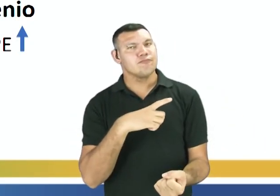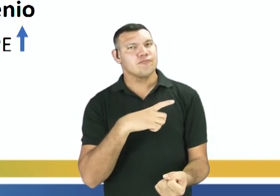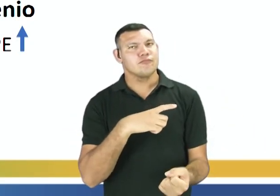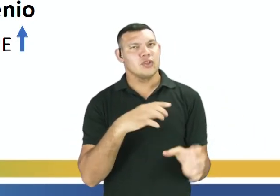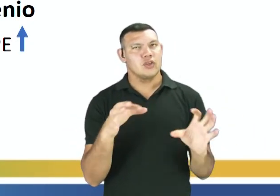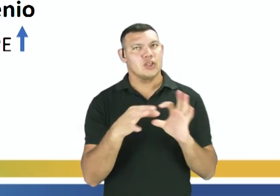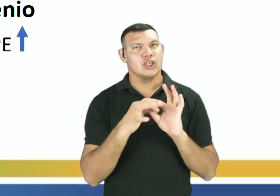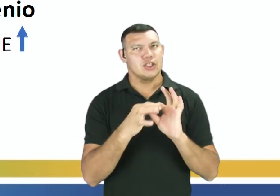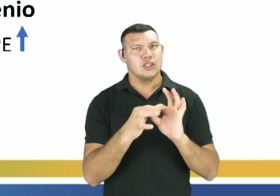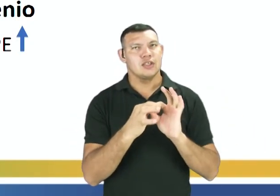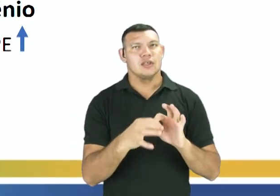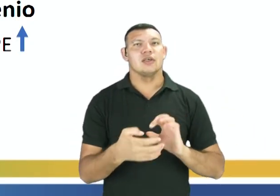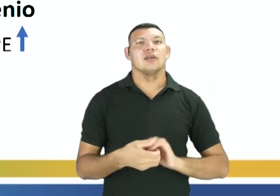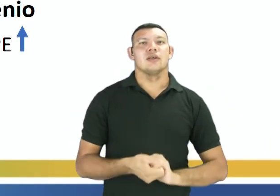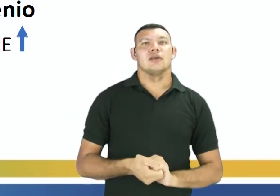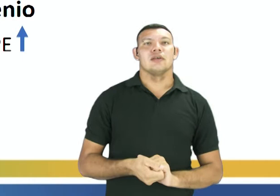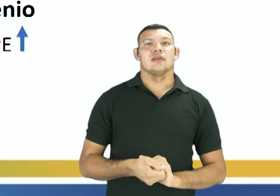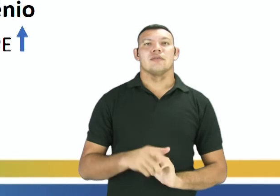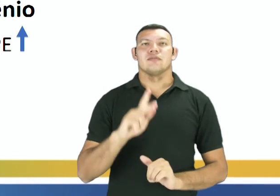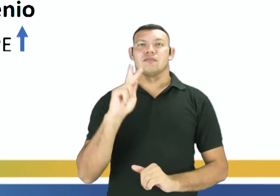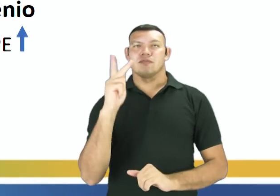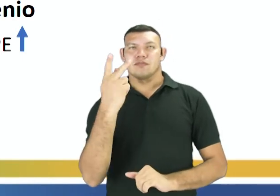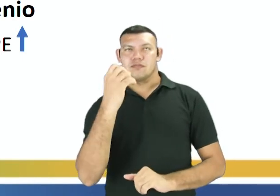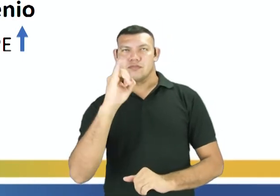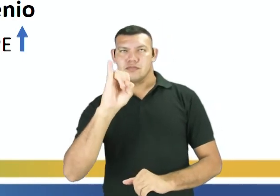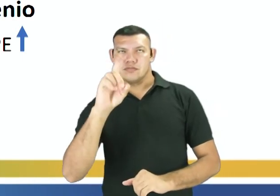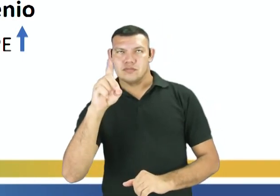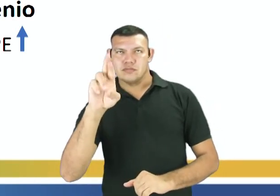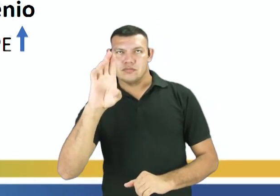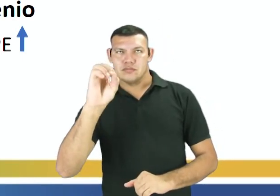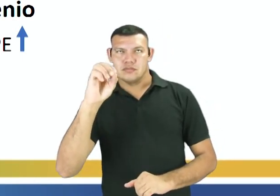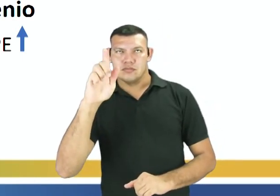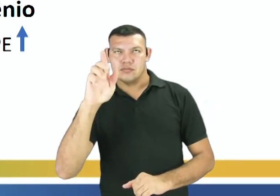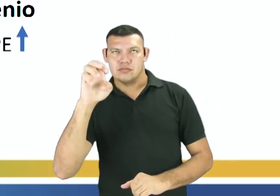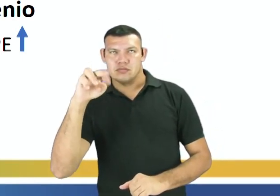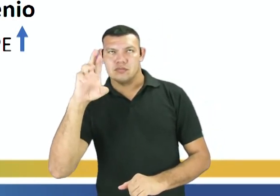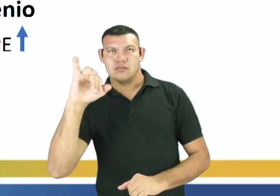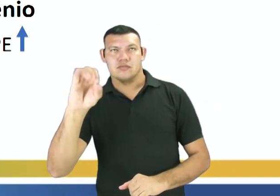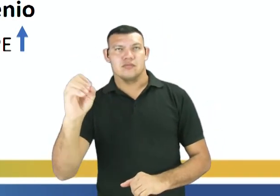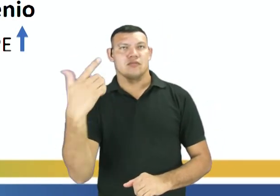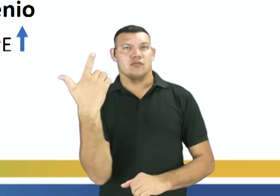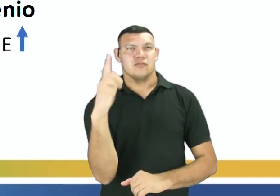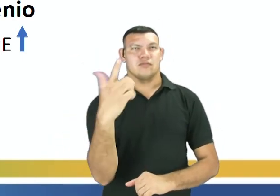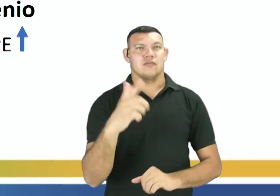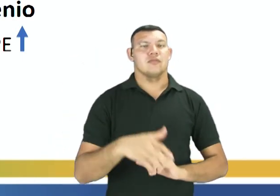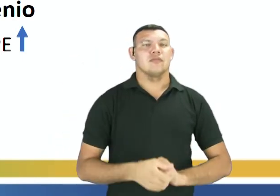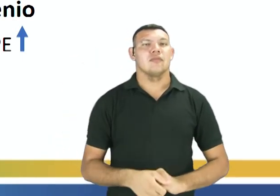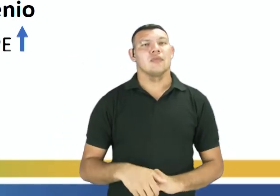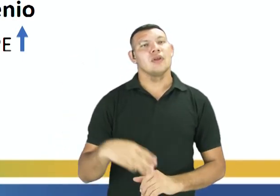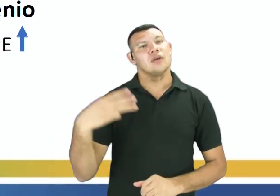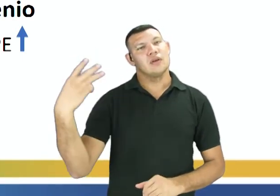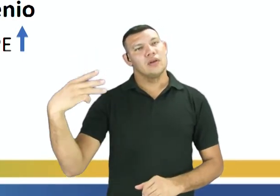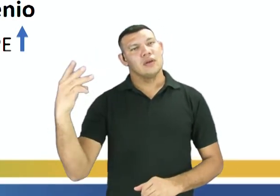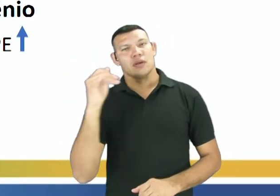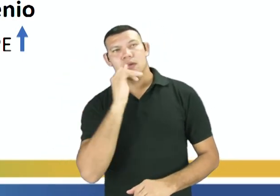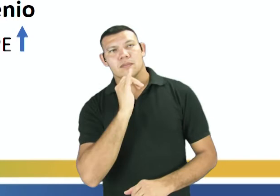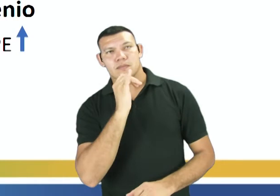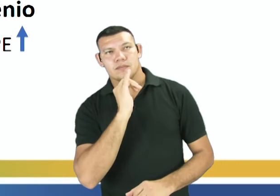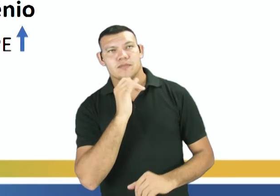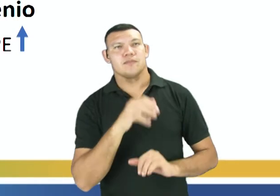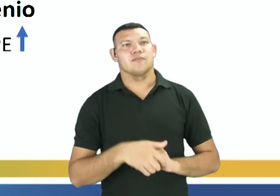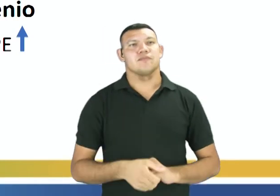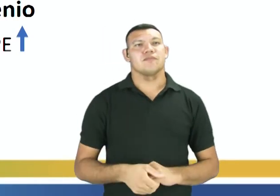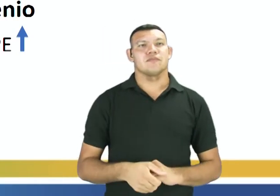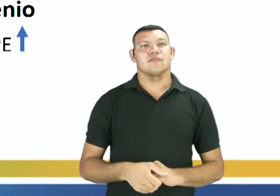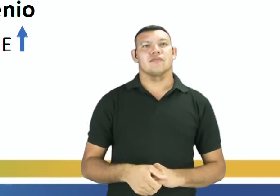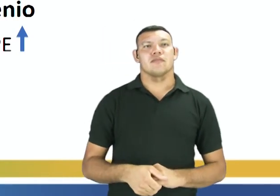de fusão e ponto de ebulição, quando não existir ligação de hidrogênio. E o terceiro exemplo é a questão